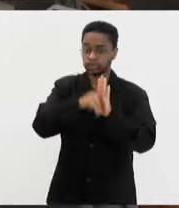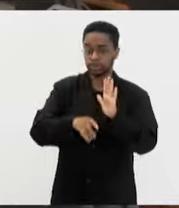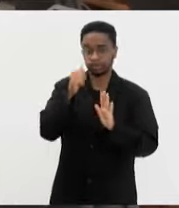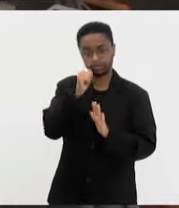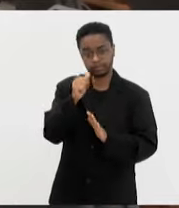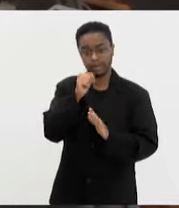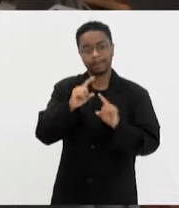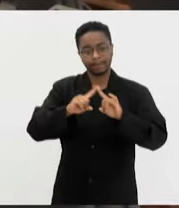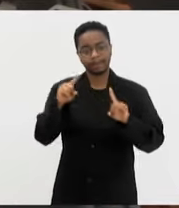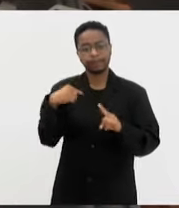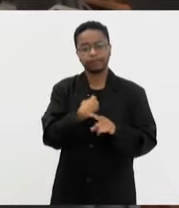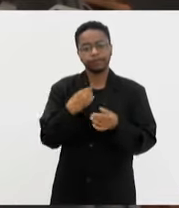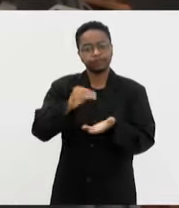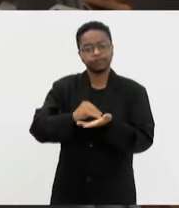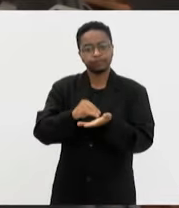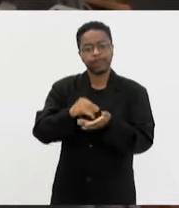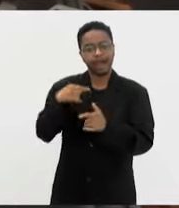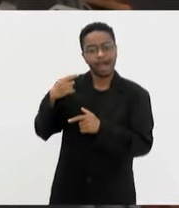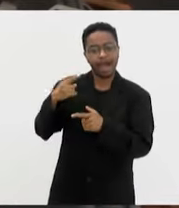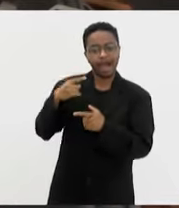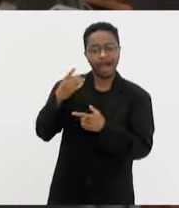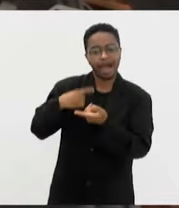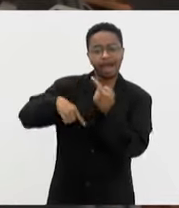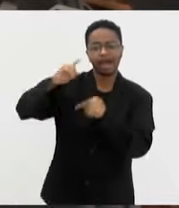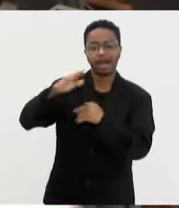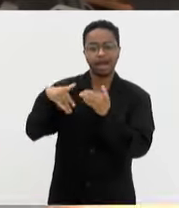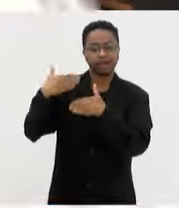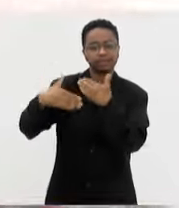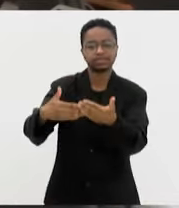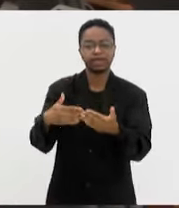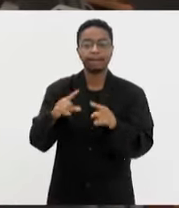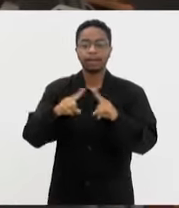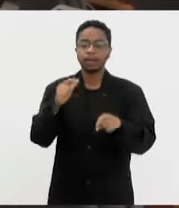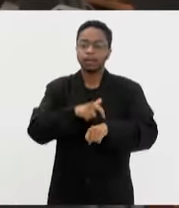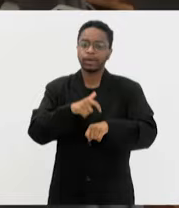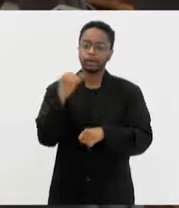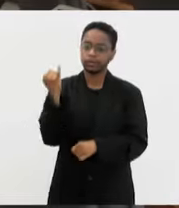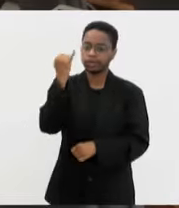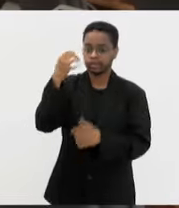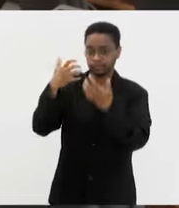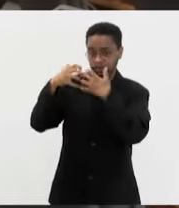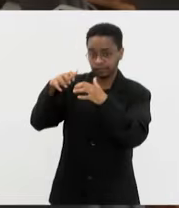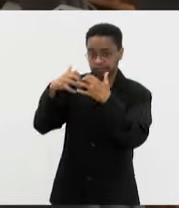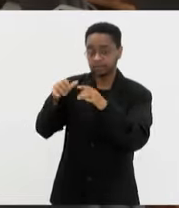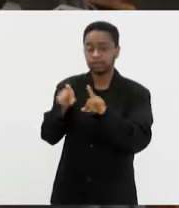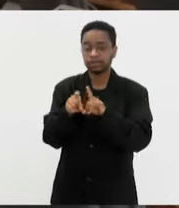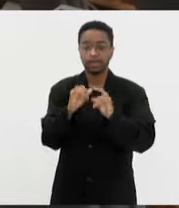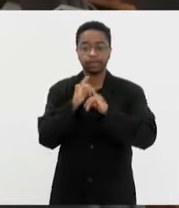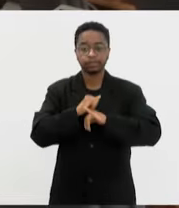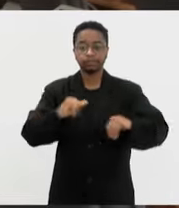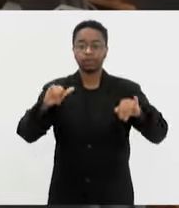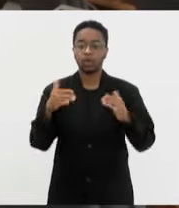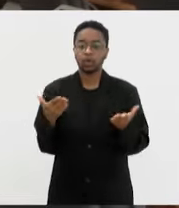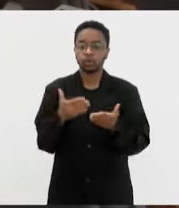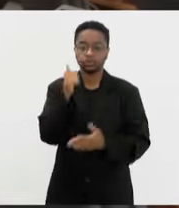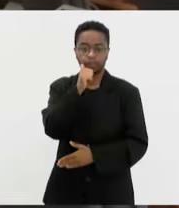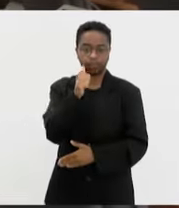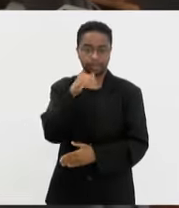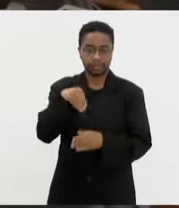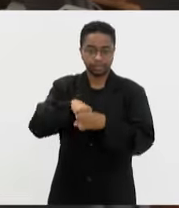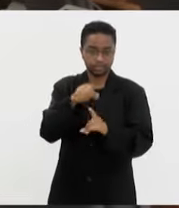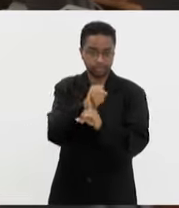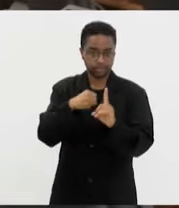vez mais. Mas dizer que é um momento importante, né? Um momento de reflexão, mas um momento de dizer: a mulher hoje na sociedade tem